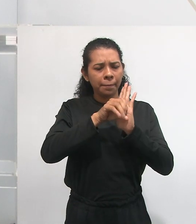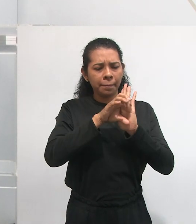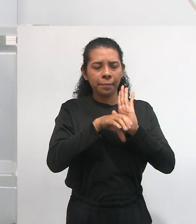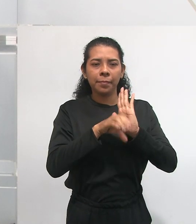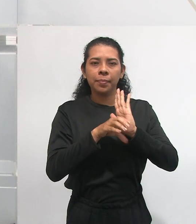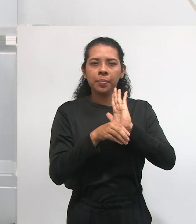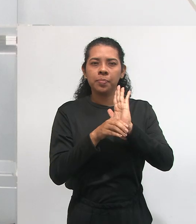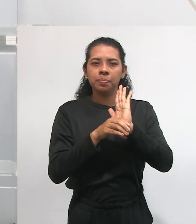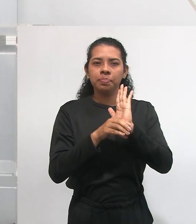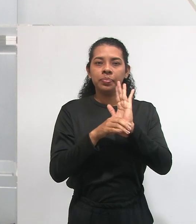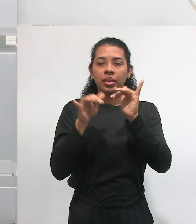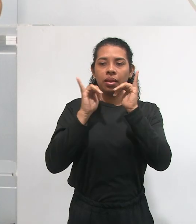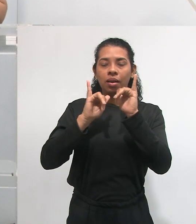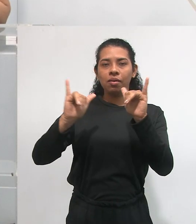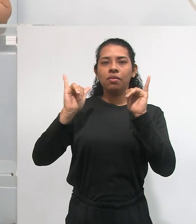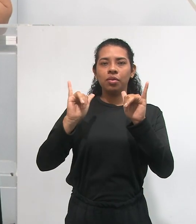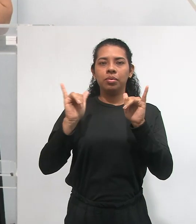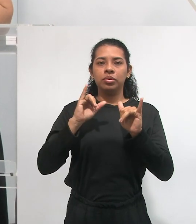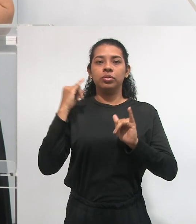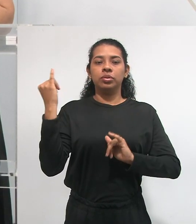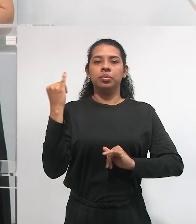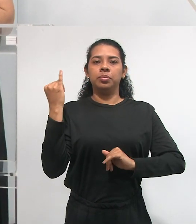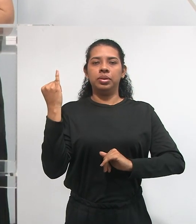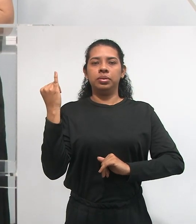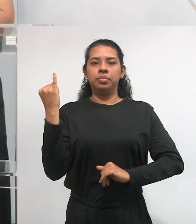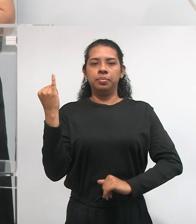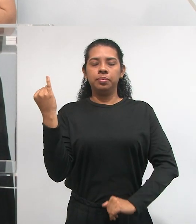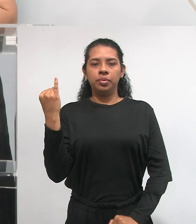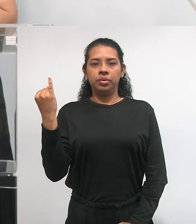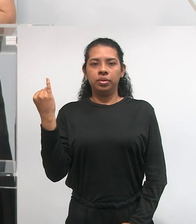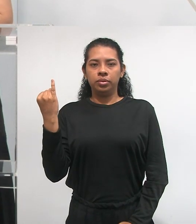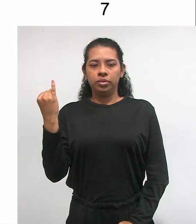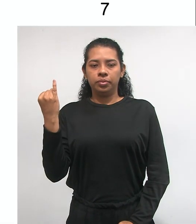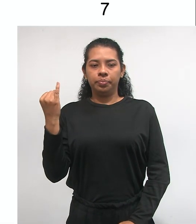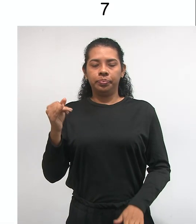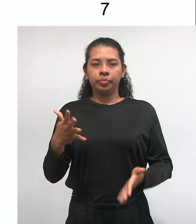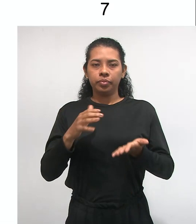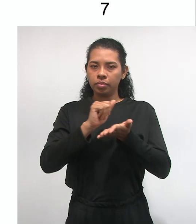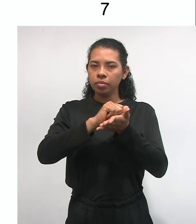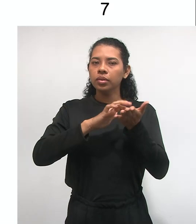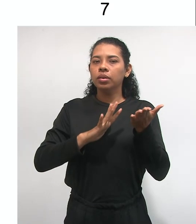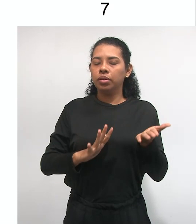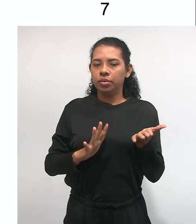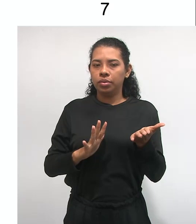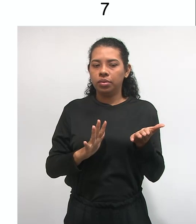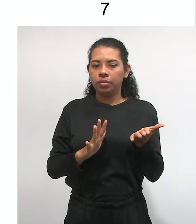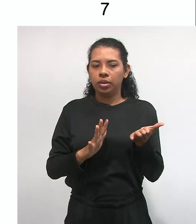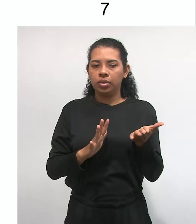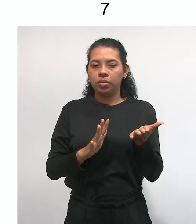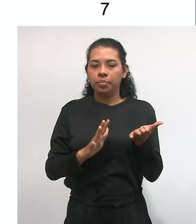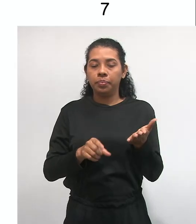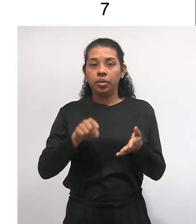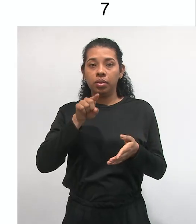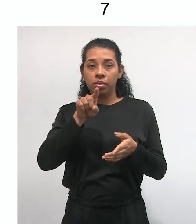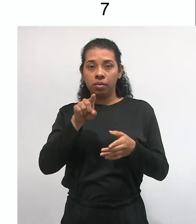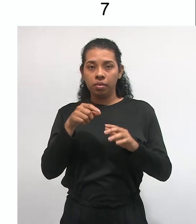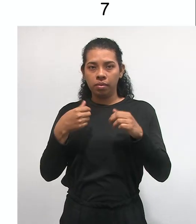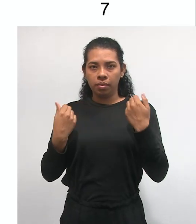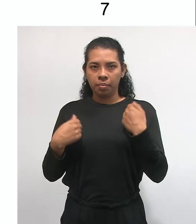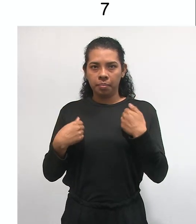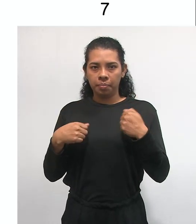mais importantes e você vai fazer a seguinte atividade. Você vai colocar os conceitos que